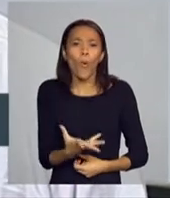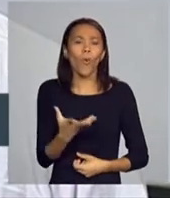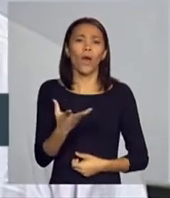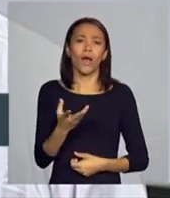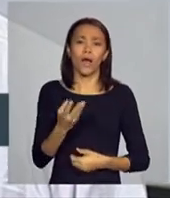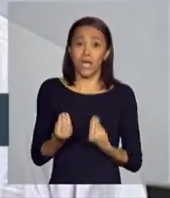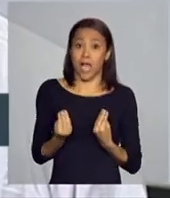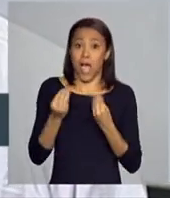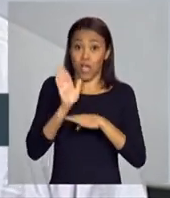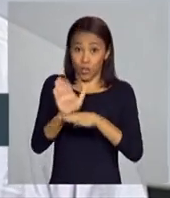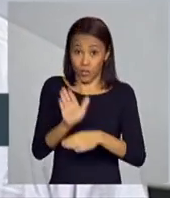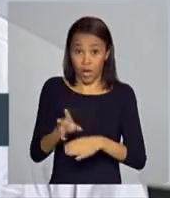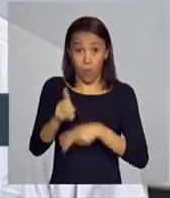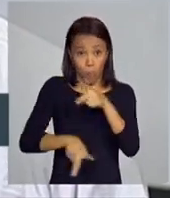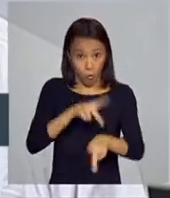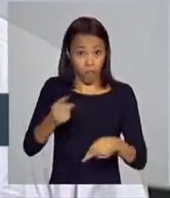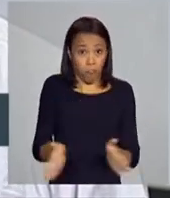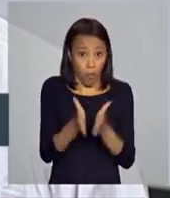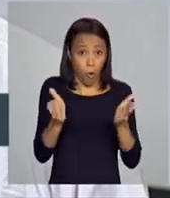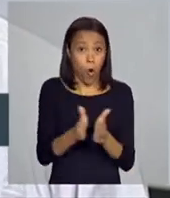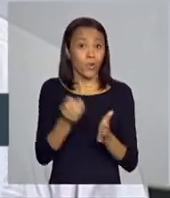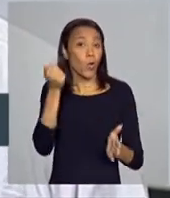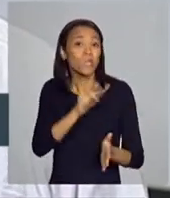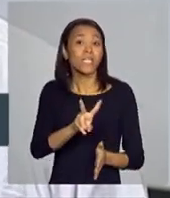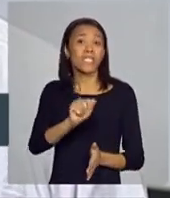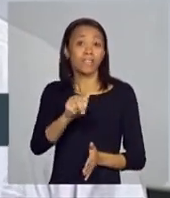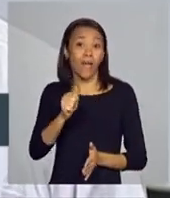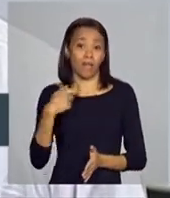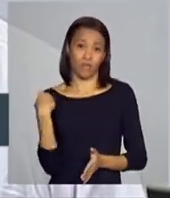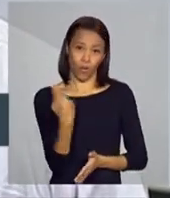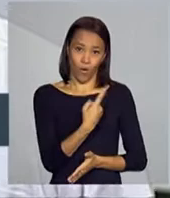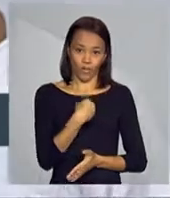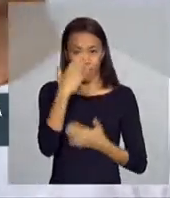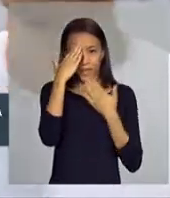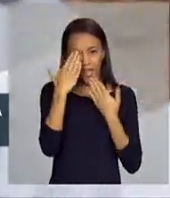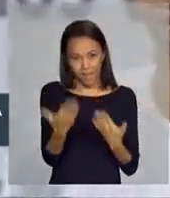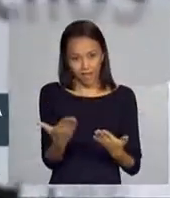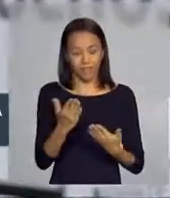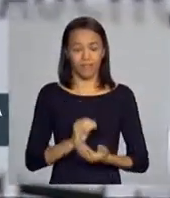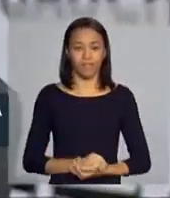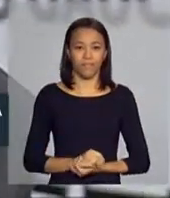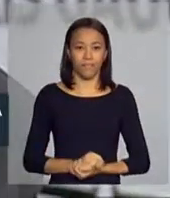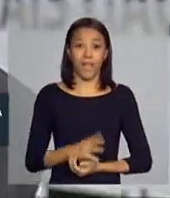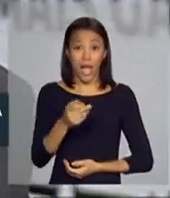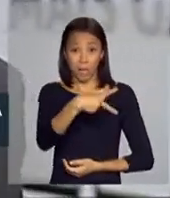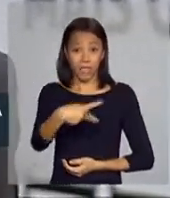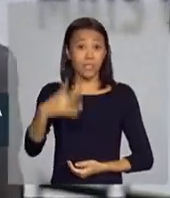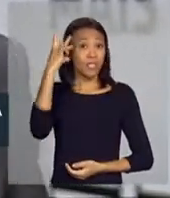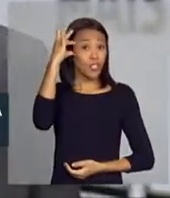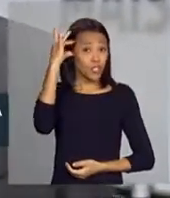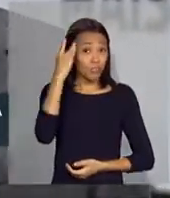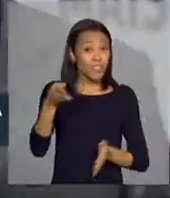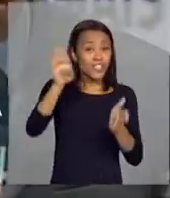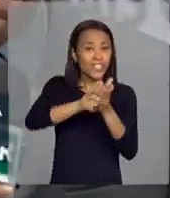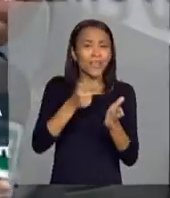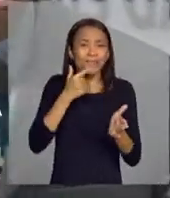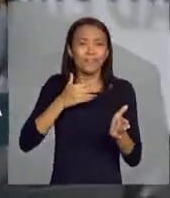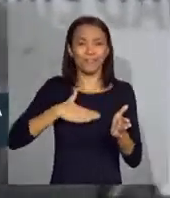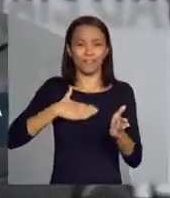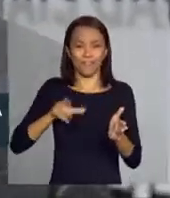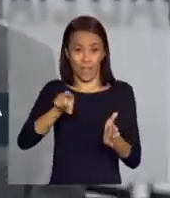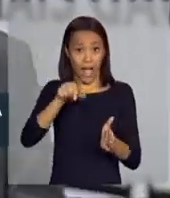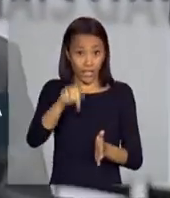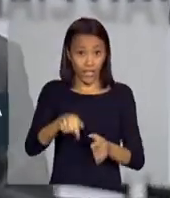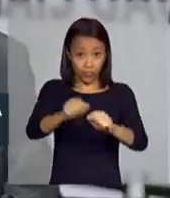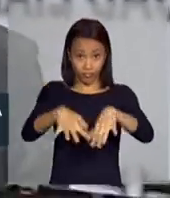o povo mais carente né em conseguir essas vagas para nós Ok muito obrigado Cristiano a presidenta Dilma russef chega daqui a pouco aqui